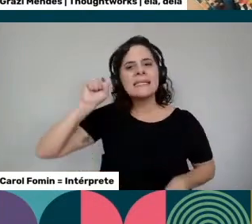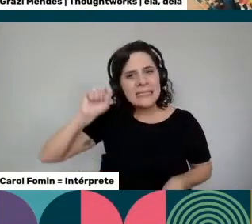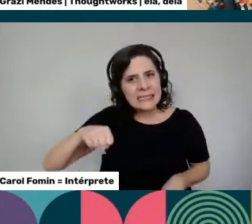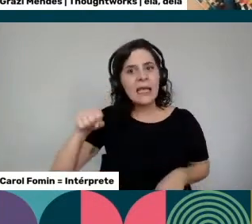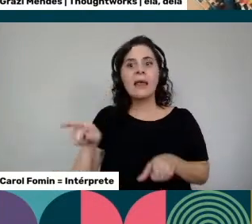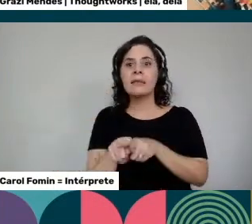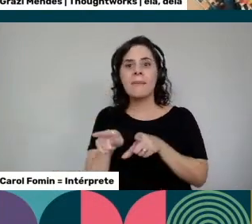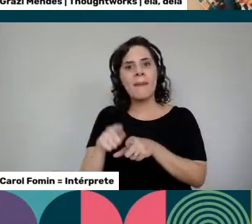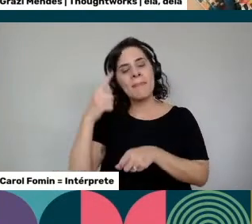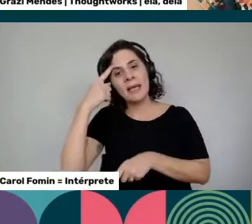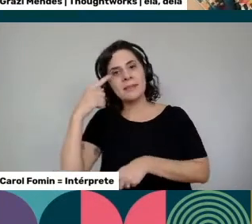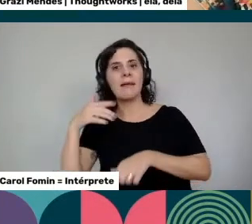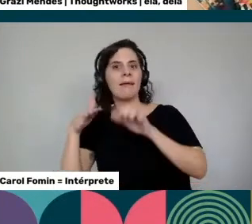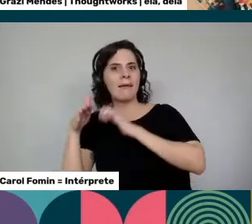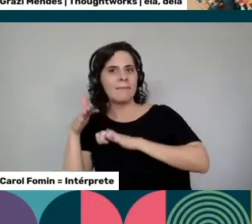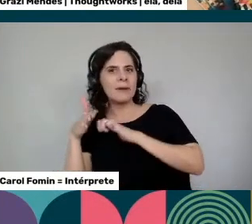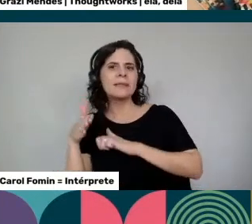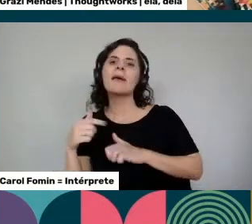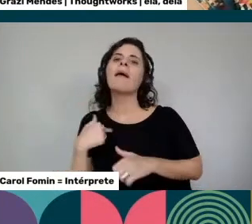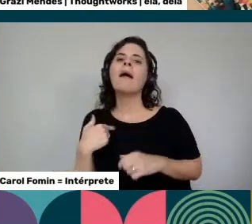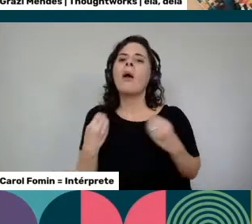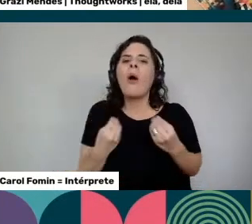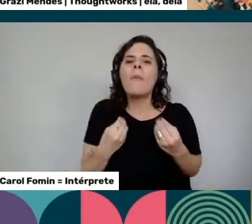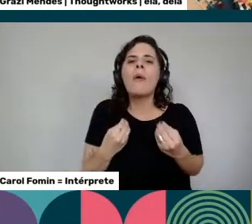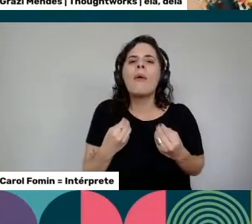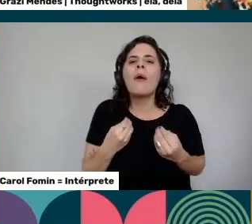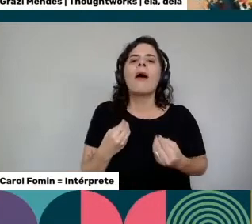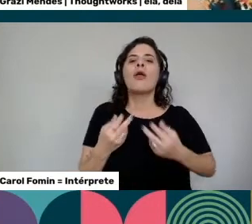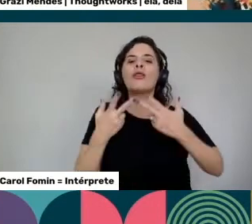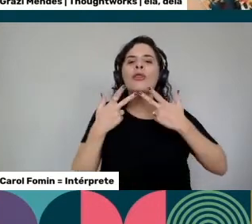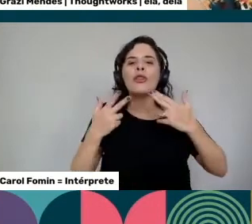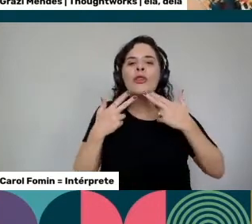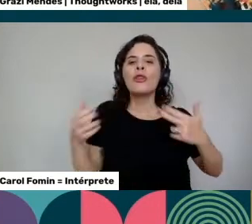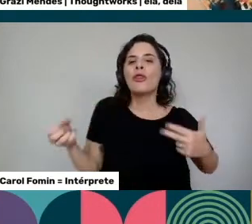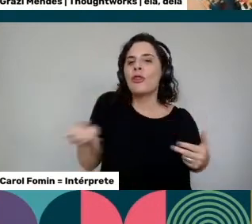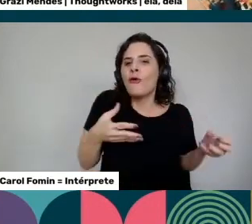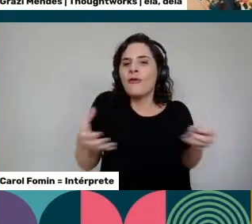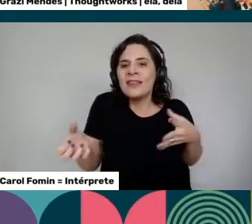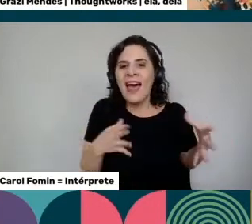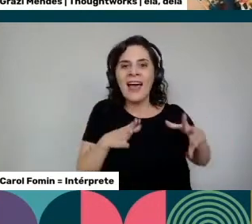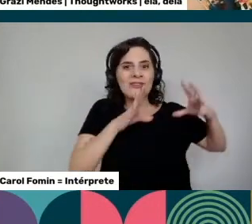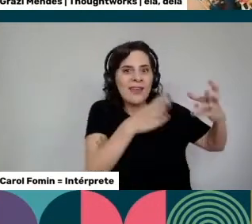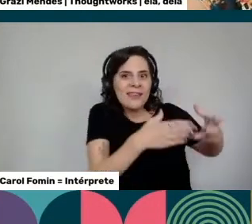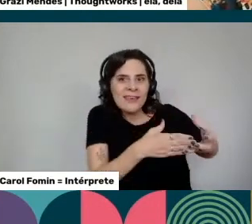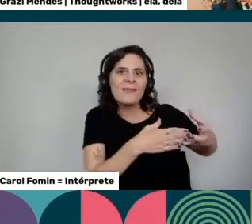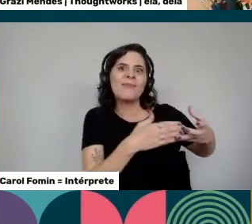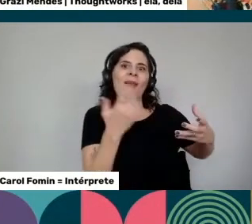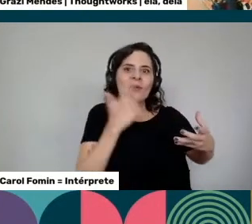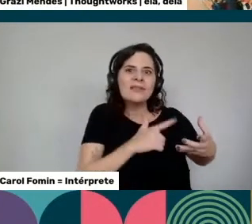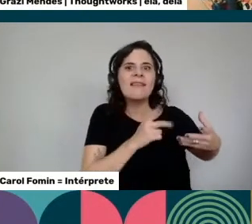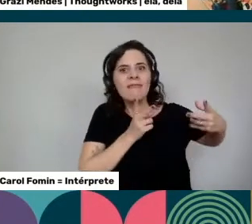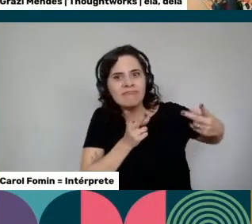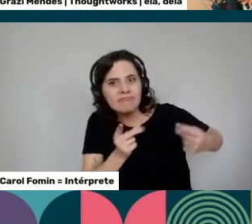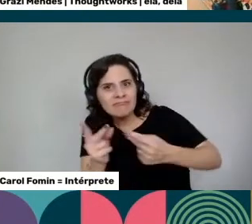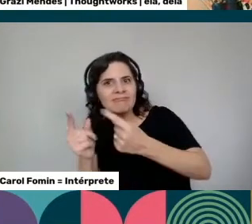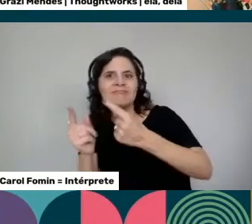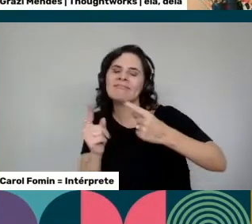aumento de inovação, de um crescimento sustentável das empresas, das equipes como um todo, sabe?